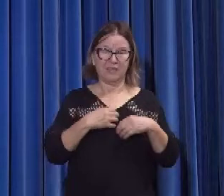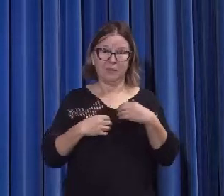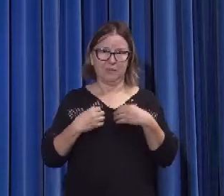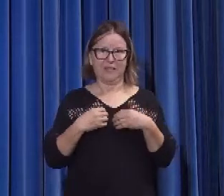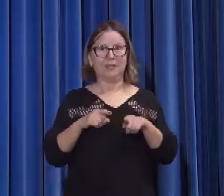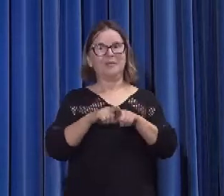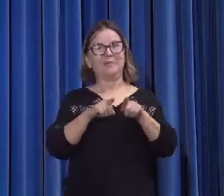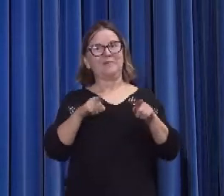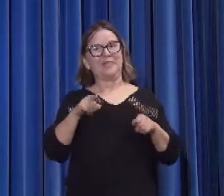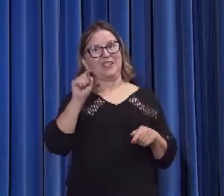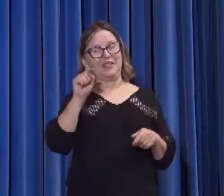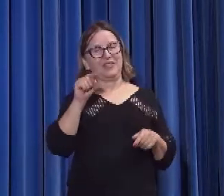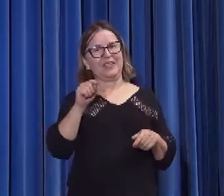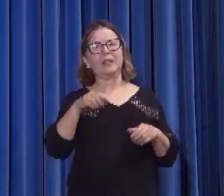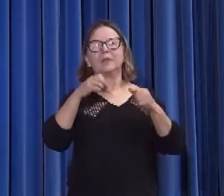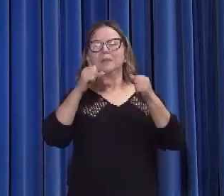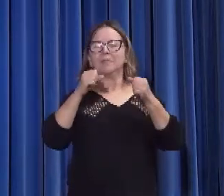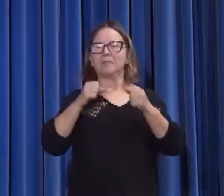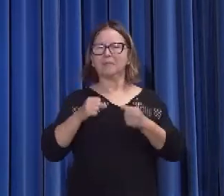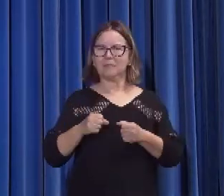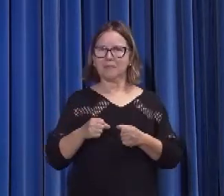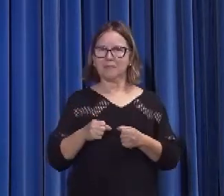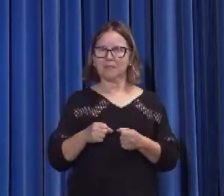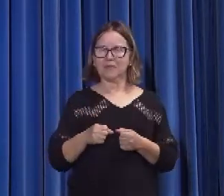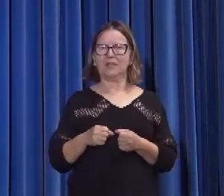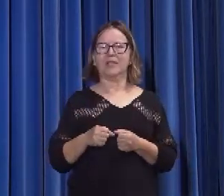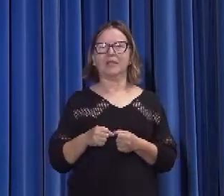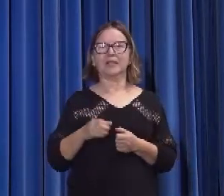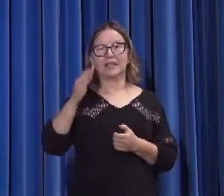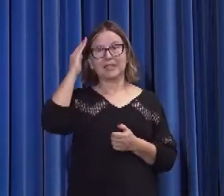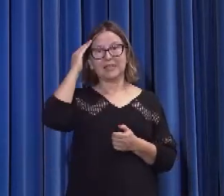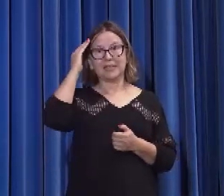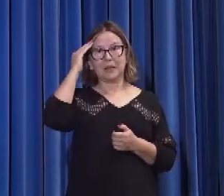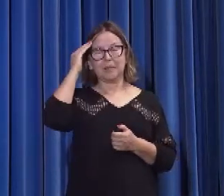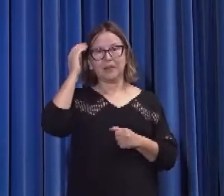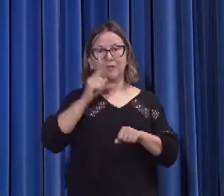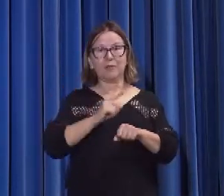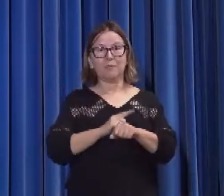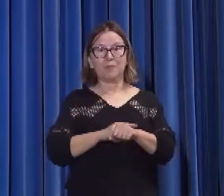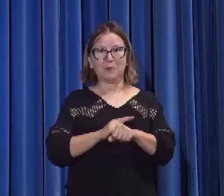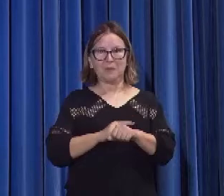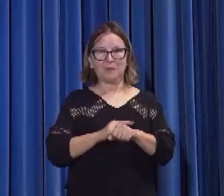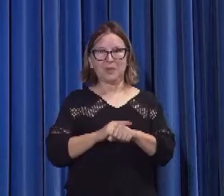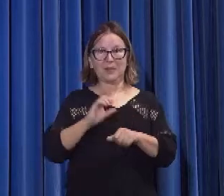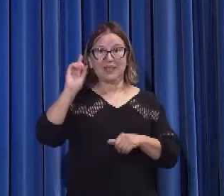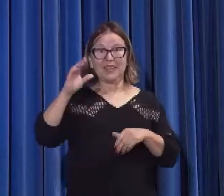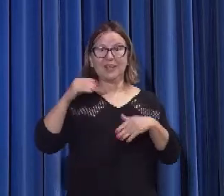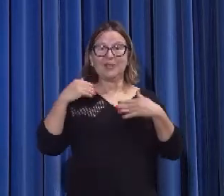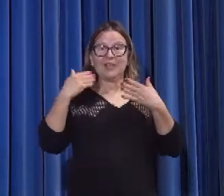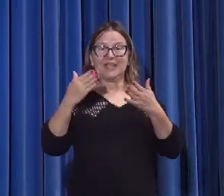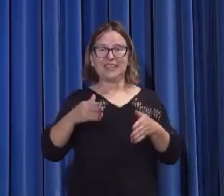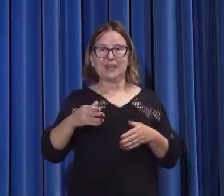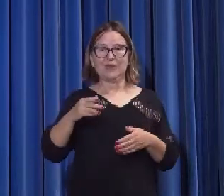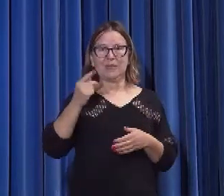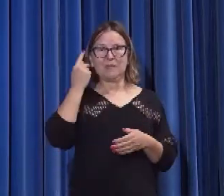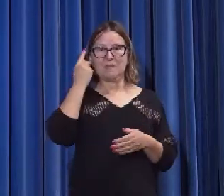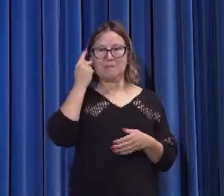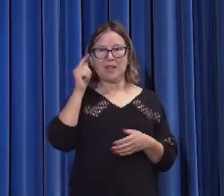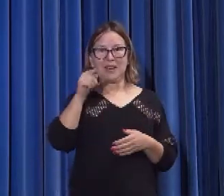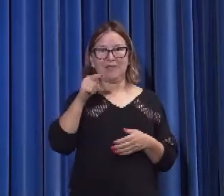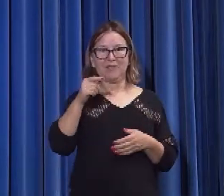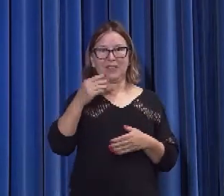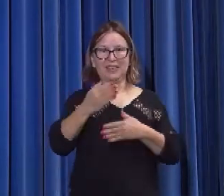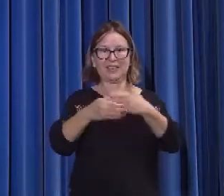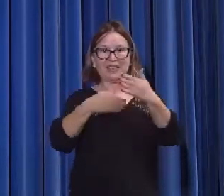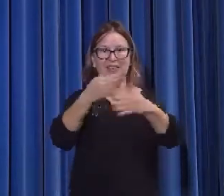mas você possa enxergar aquilo como uma oportunidade de Deus para o seu amadurecimento.